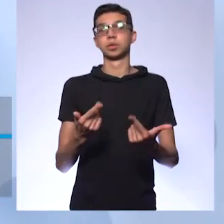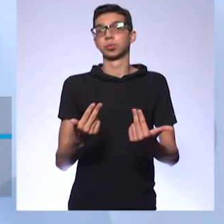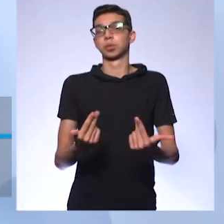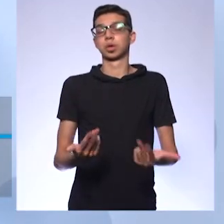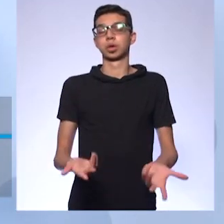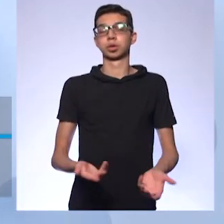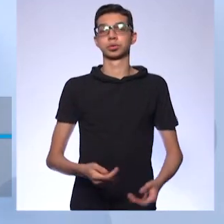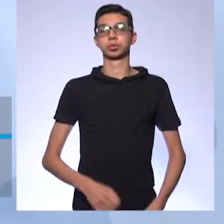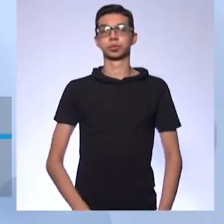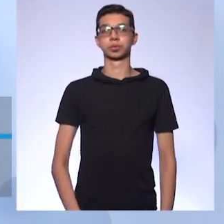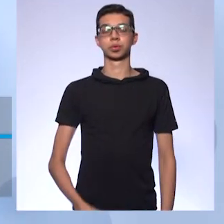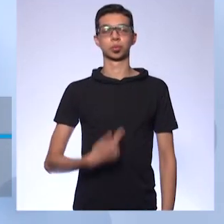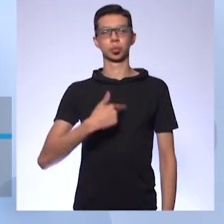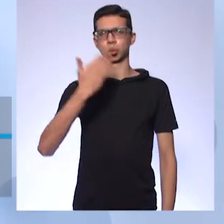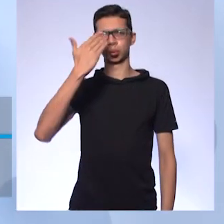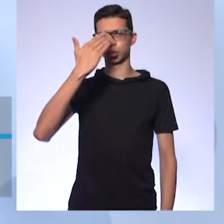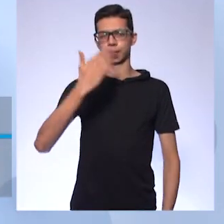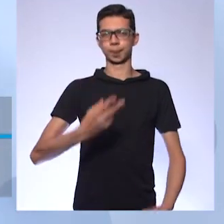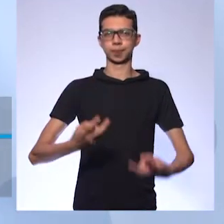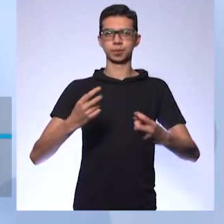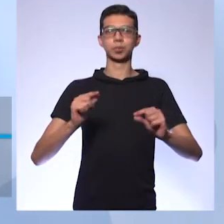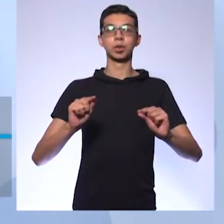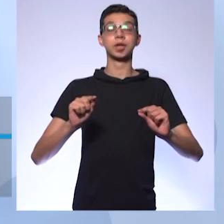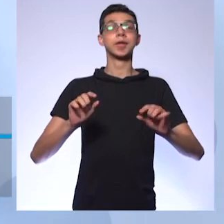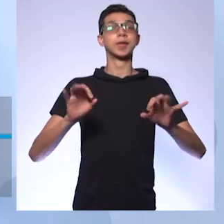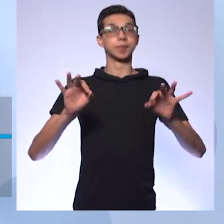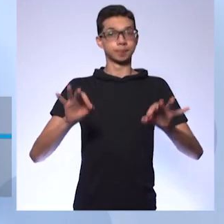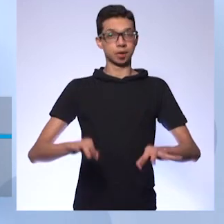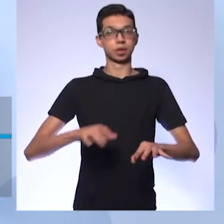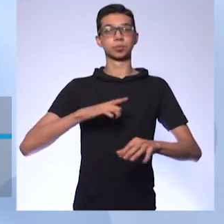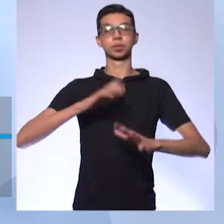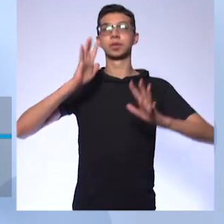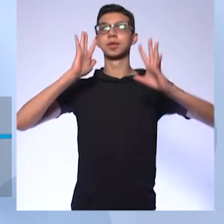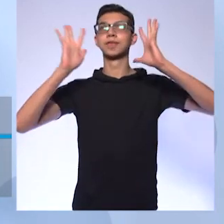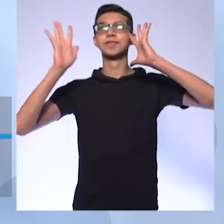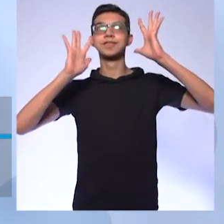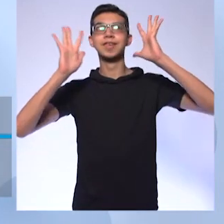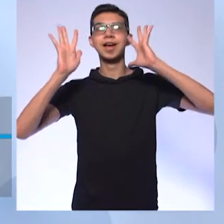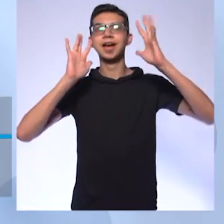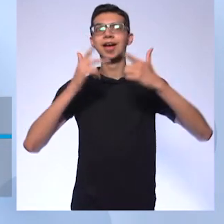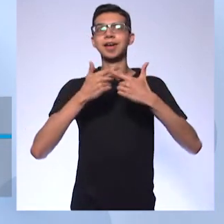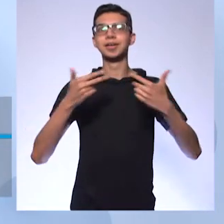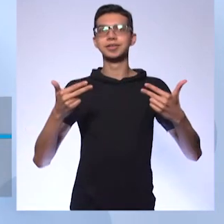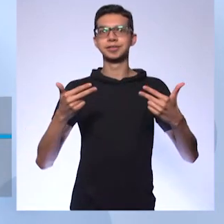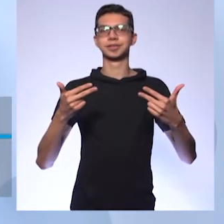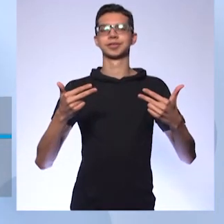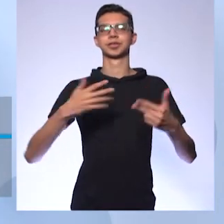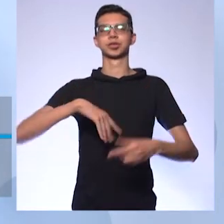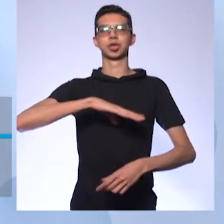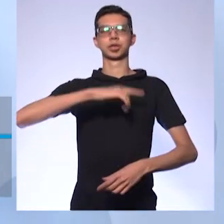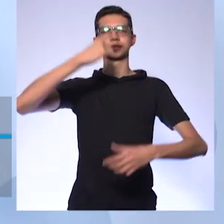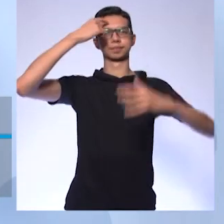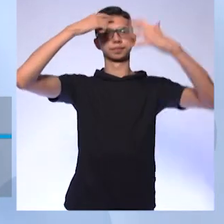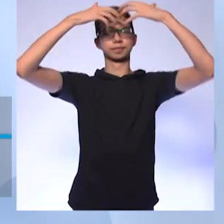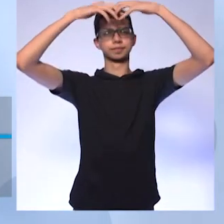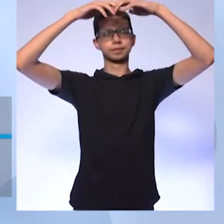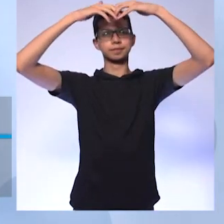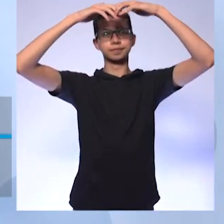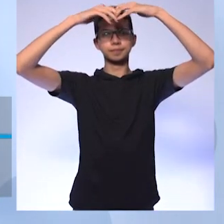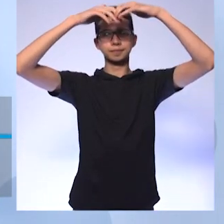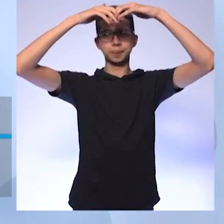assim, mesmo quando o que tá no meio da fantasia, no mundo da fantasia, aquilo que a gente construiu enquanto